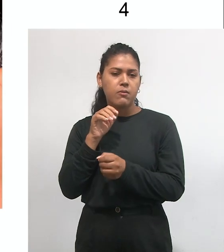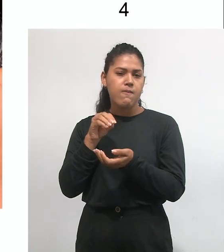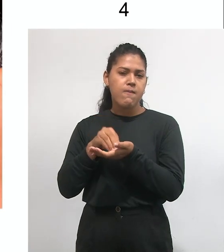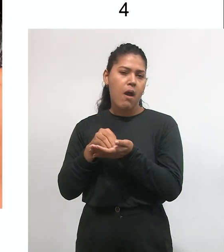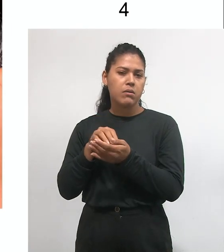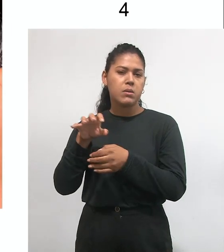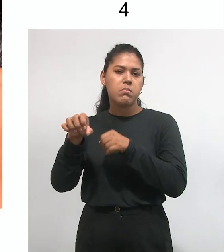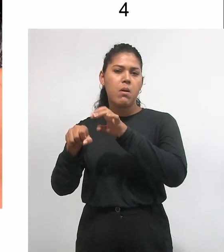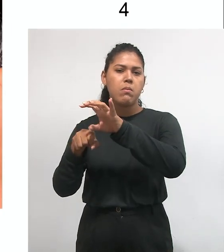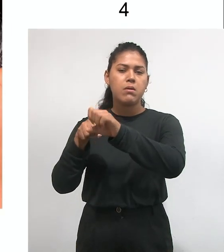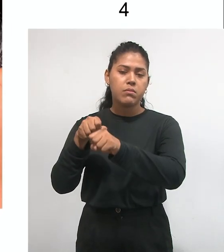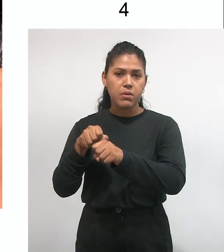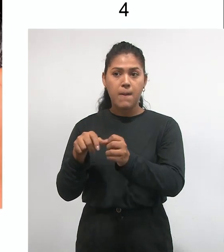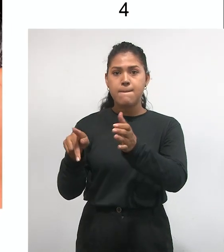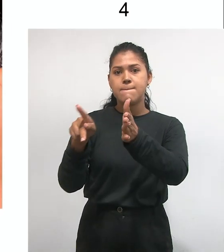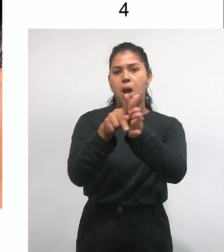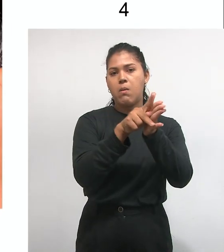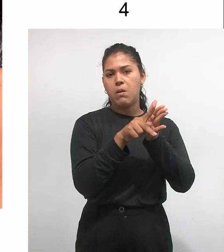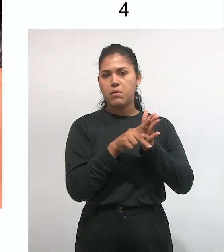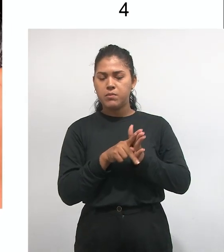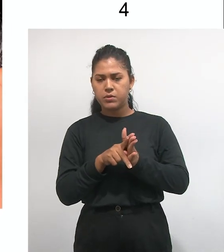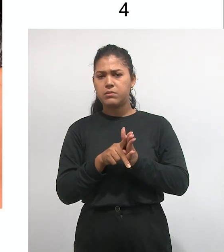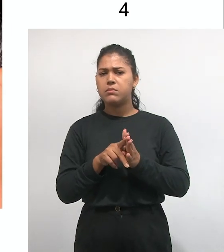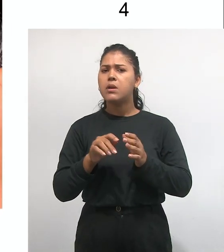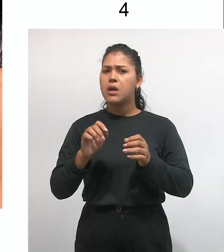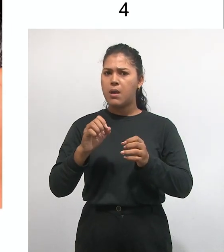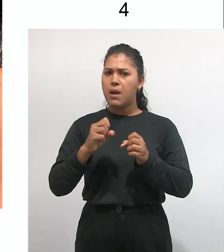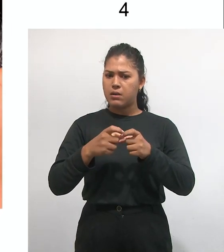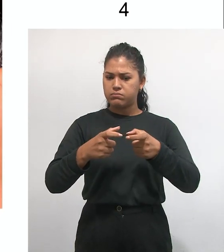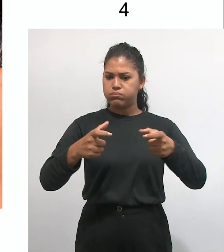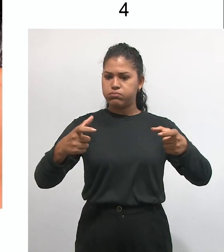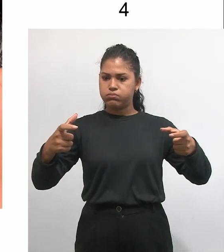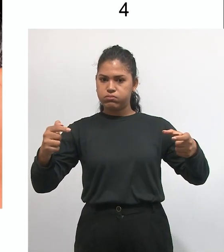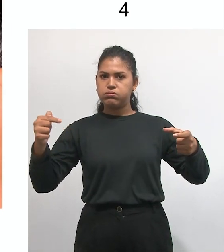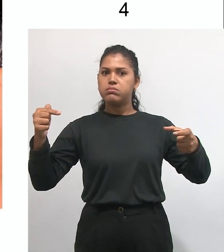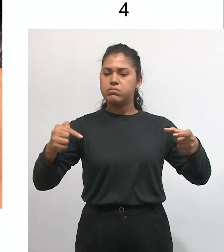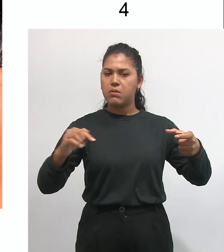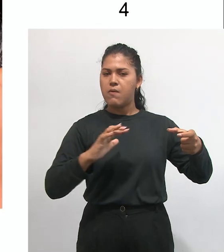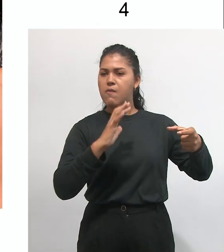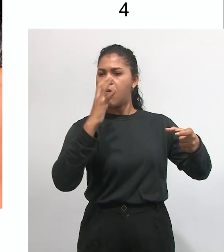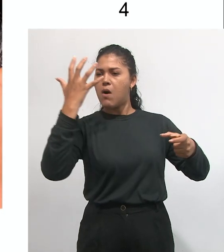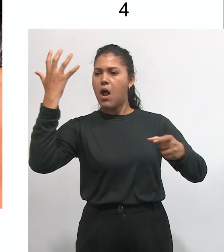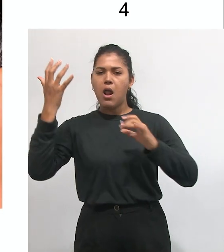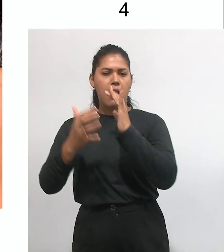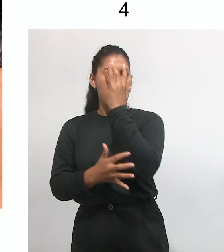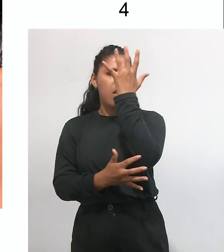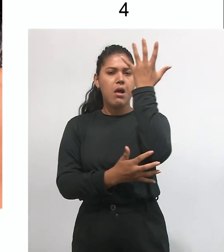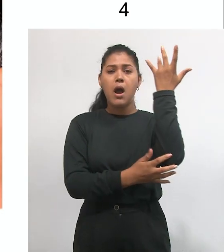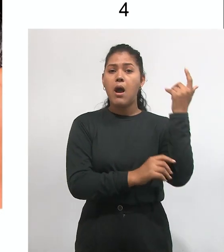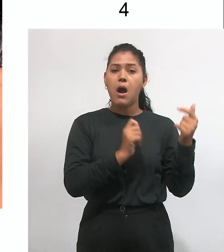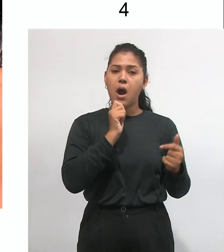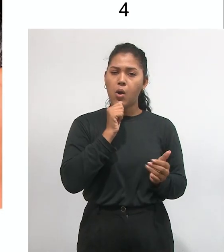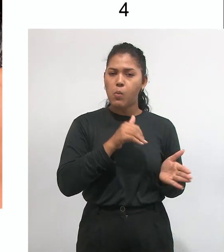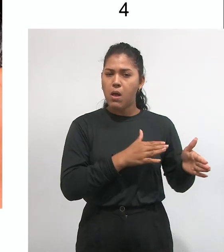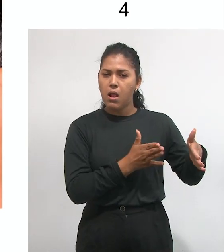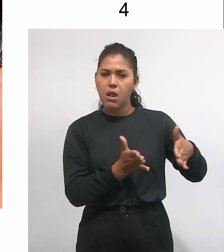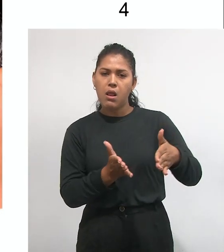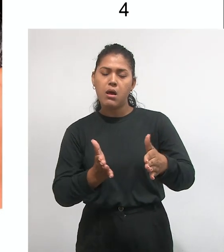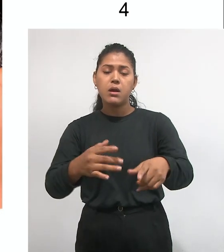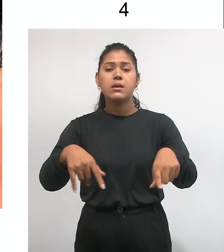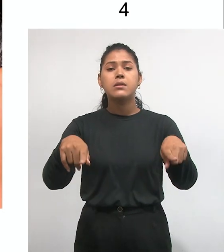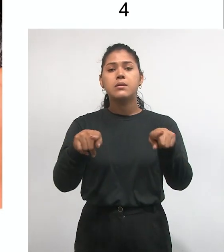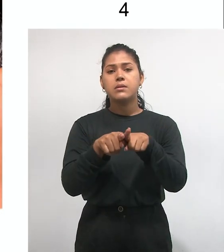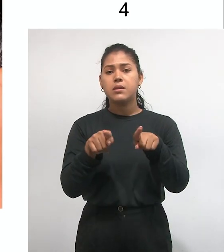extensão bem grande de terras que são ocupados por floresta, por rios e,